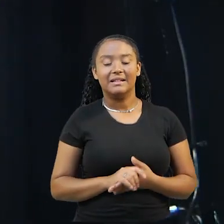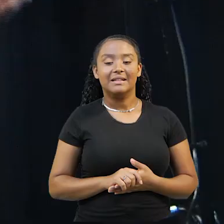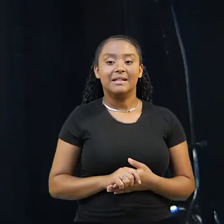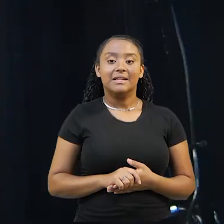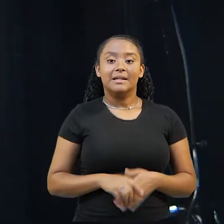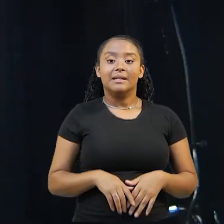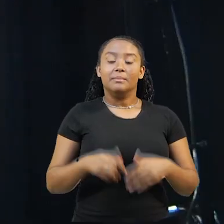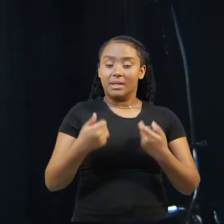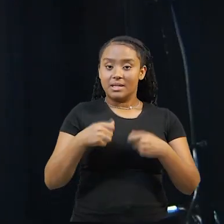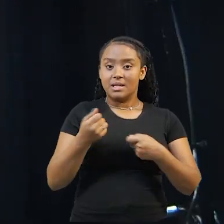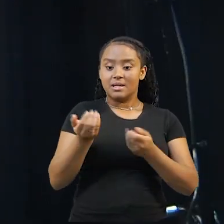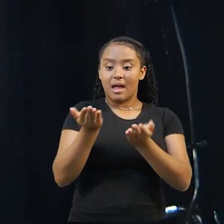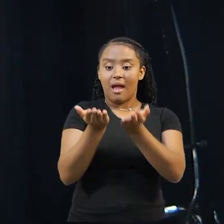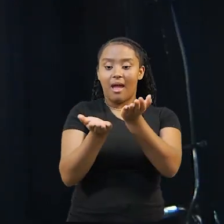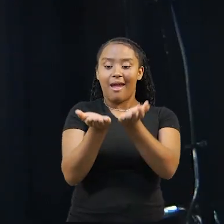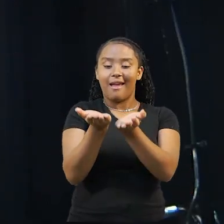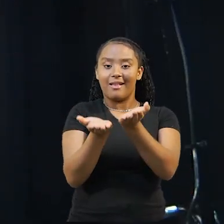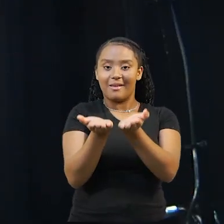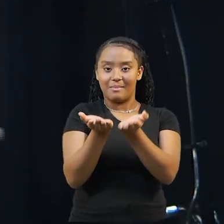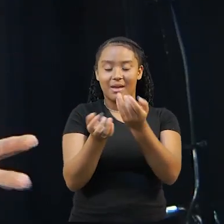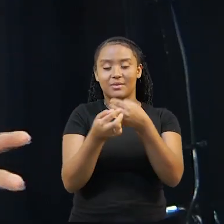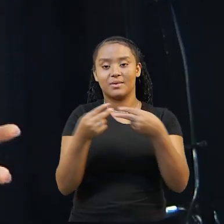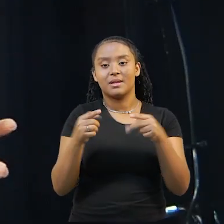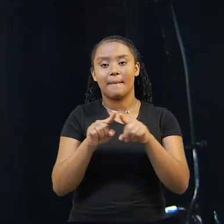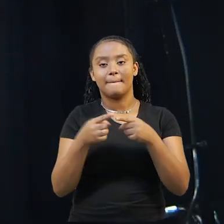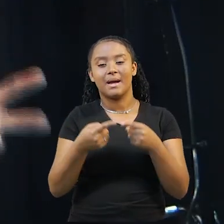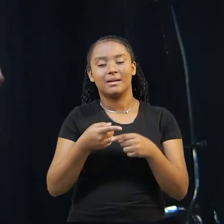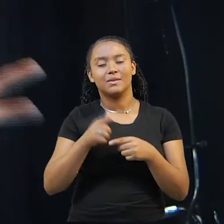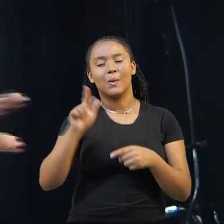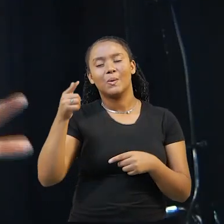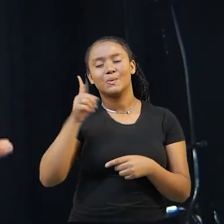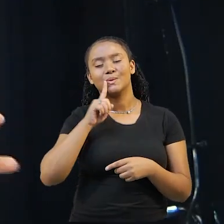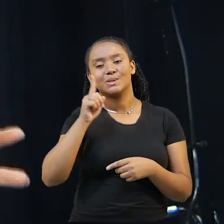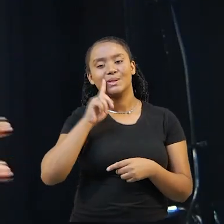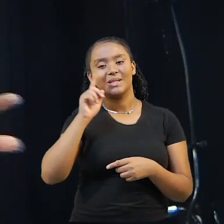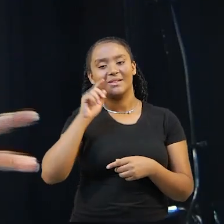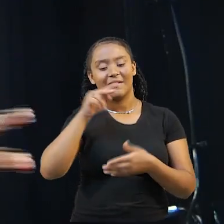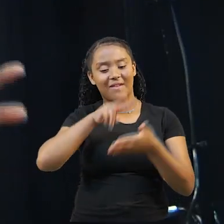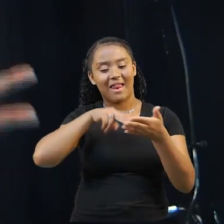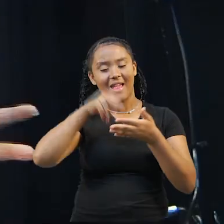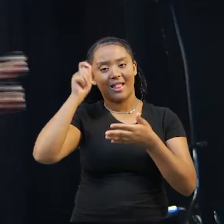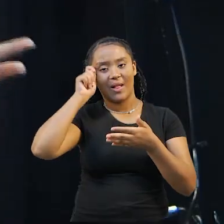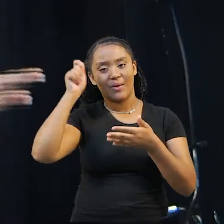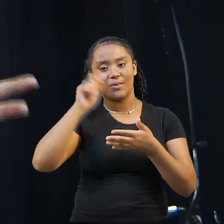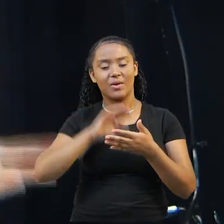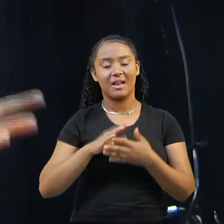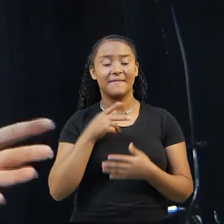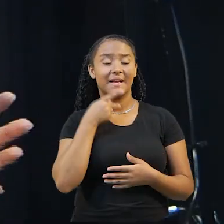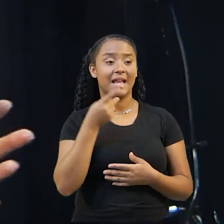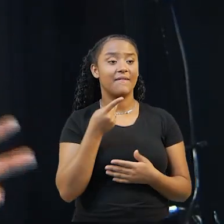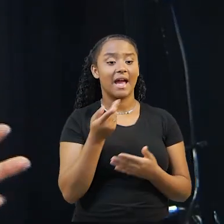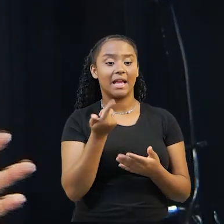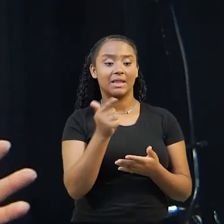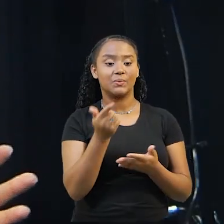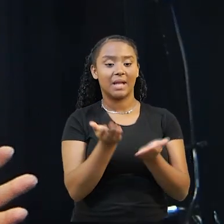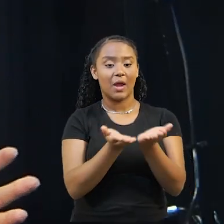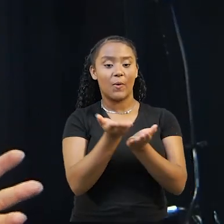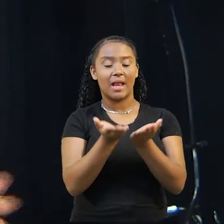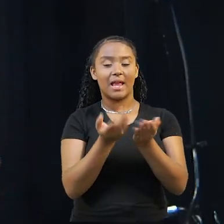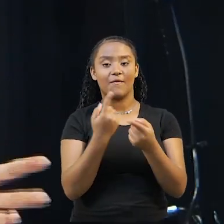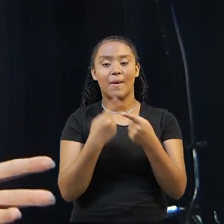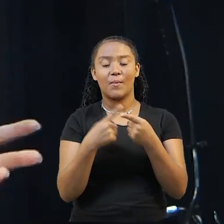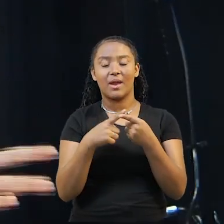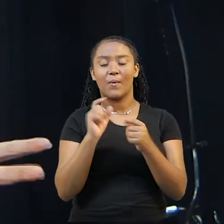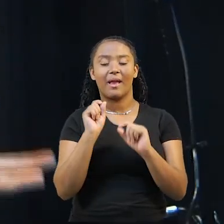gente equilibrar as coisas, né? Mas eu estava lendo outro dia uma autora dizendo que esse equilíbrio não